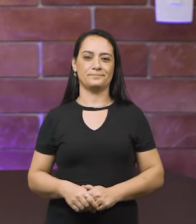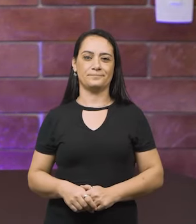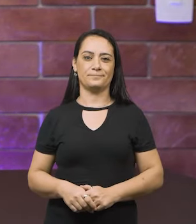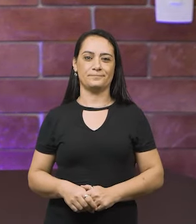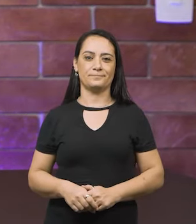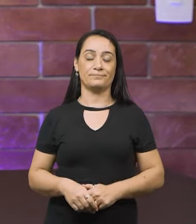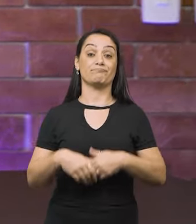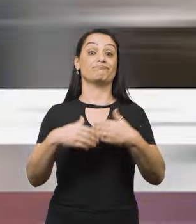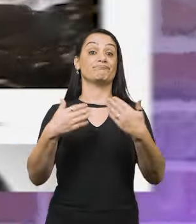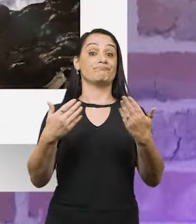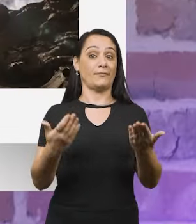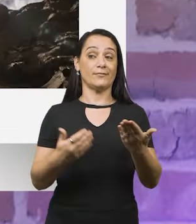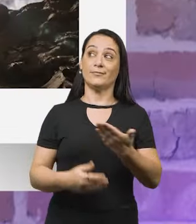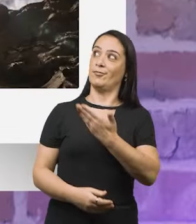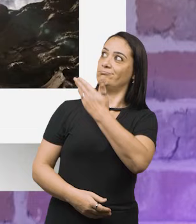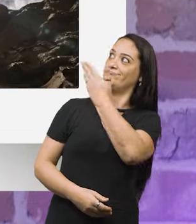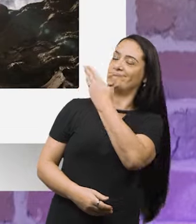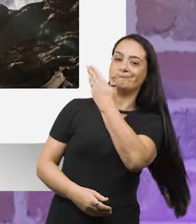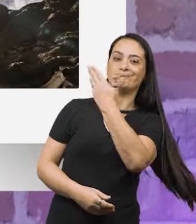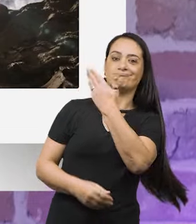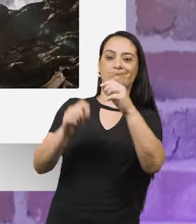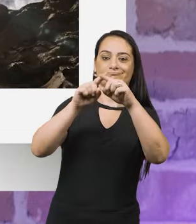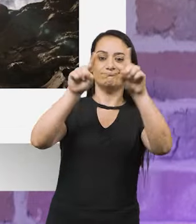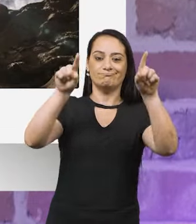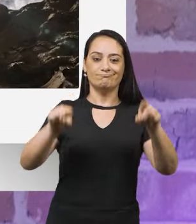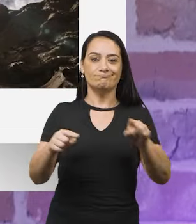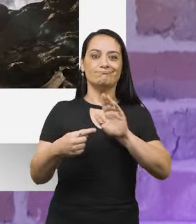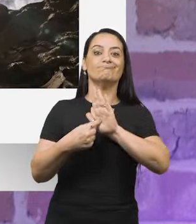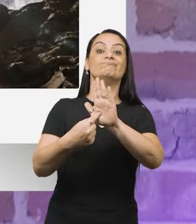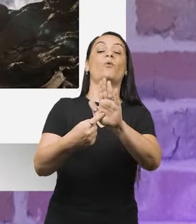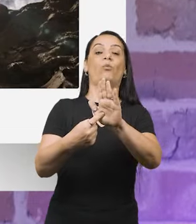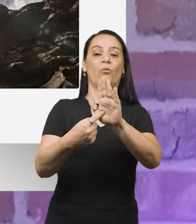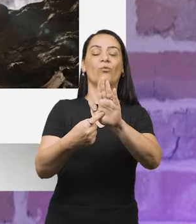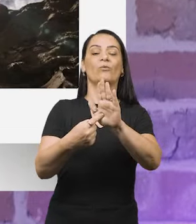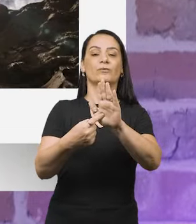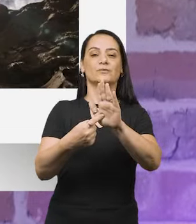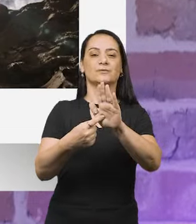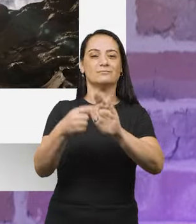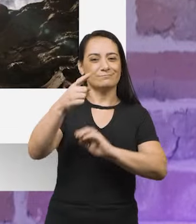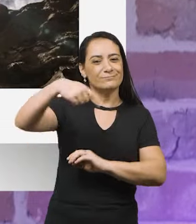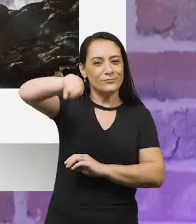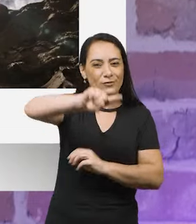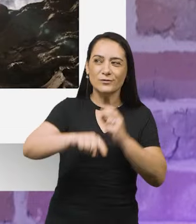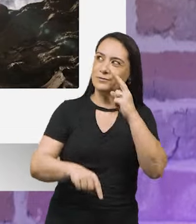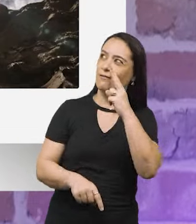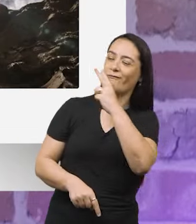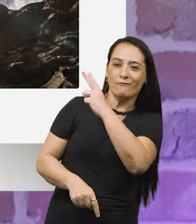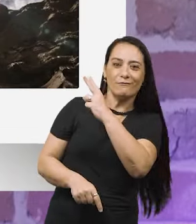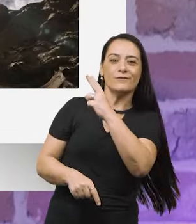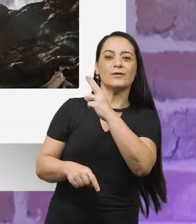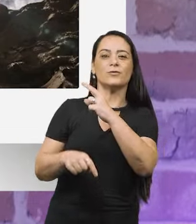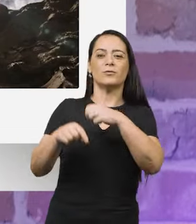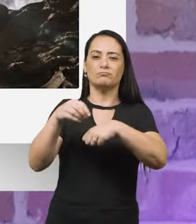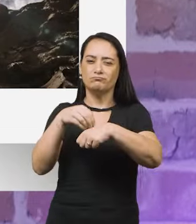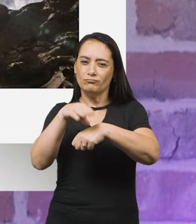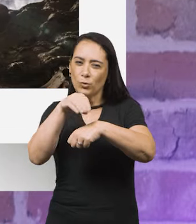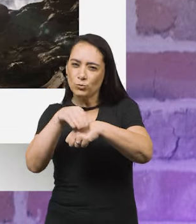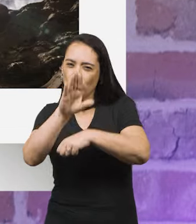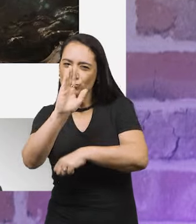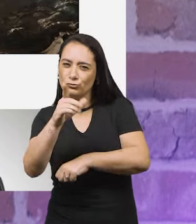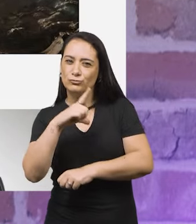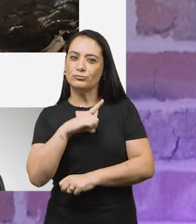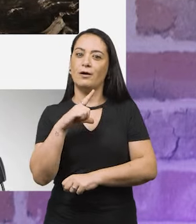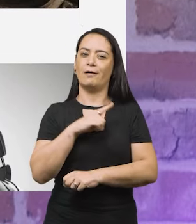lá então para o Node. Vamos lá então, essa aqui é a cara do nosso Adobe Stock. Como vocês podem ver, ele já